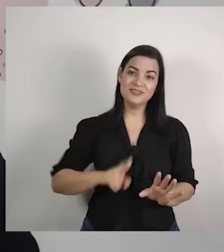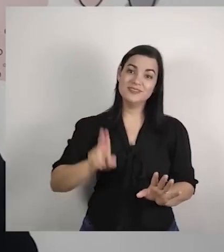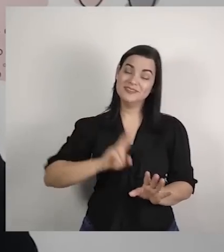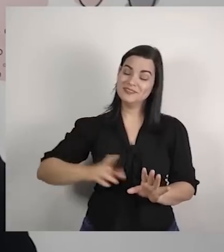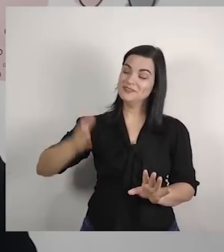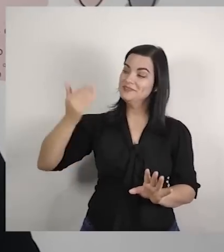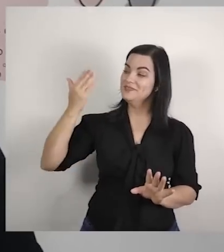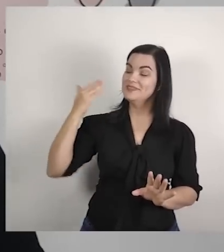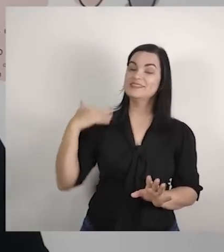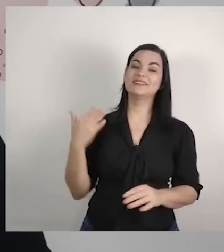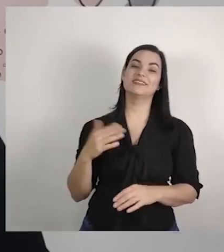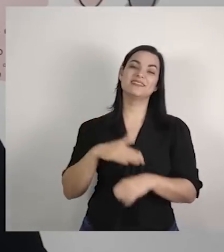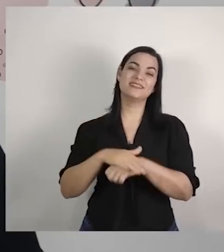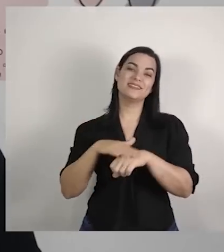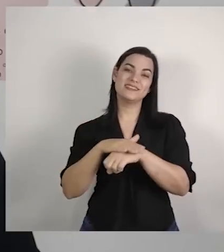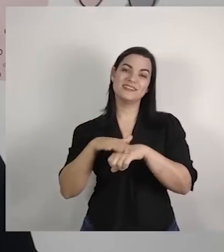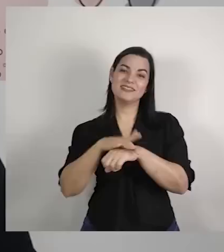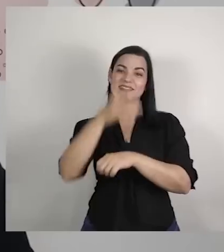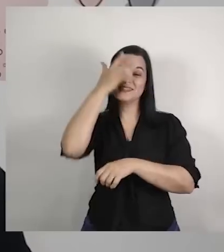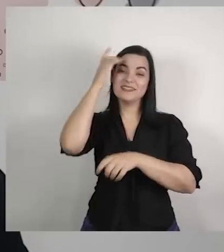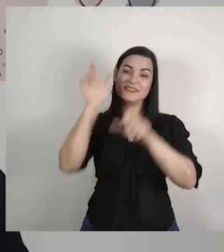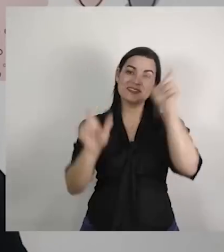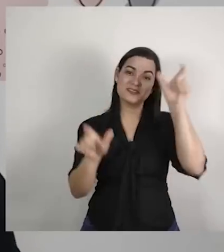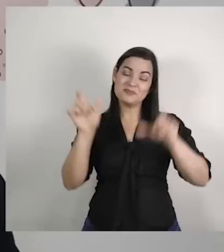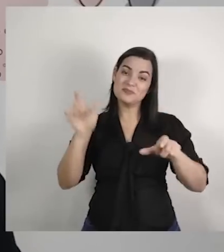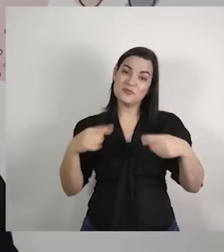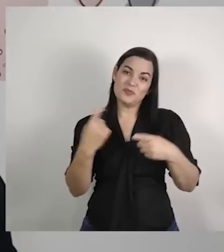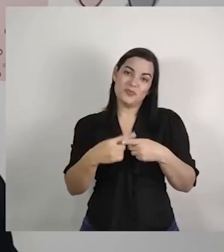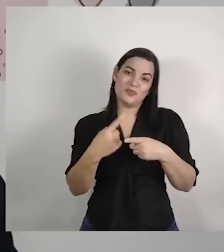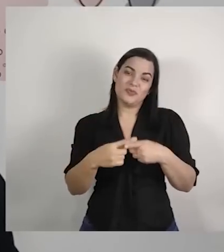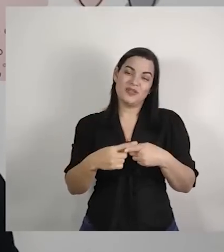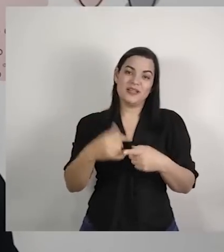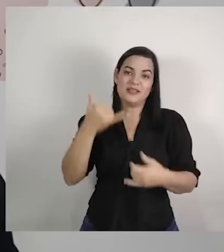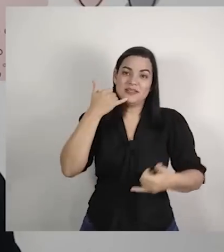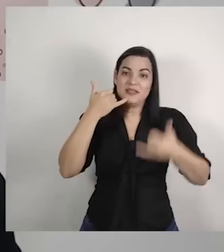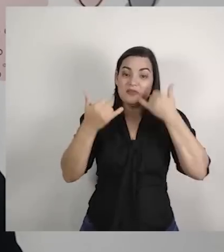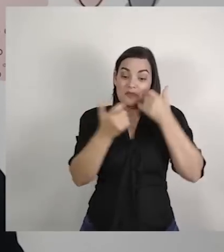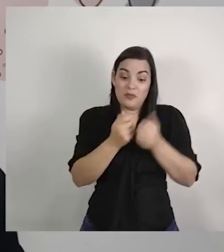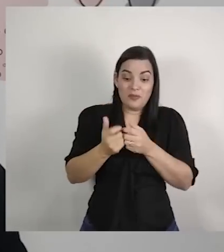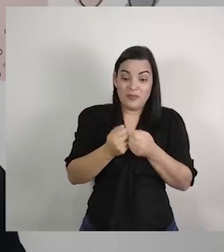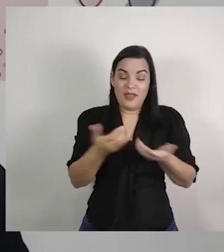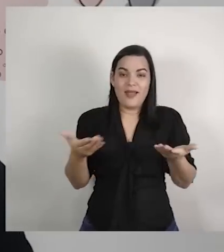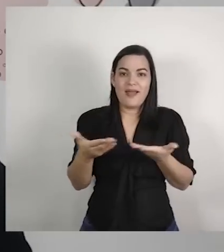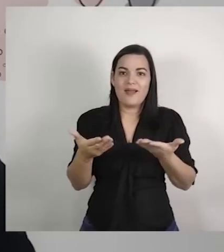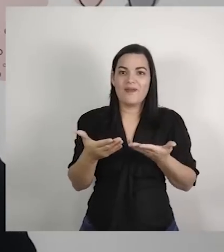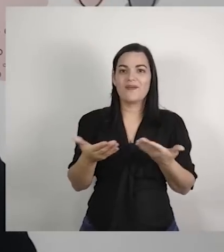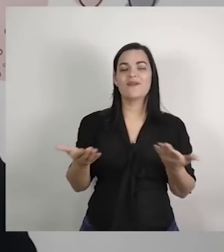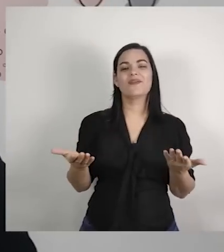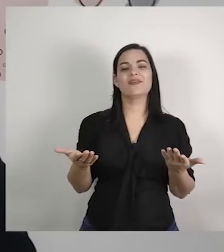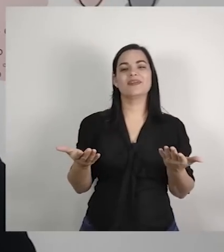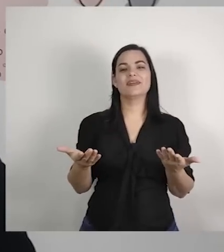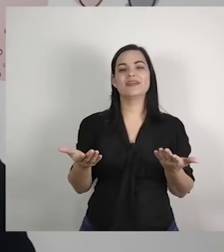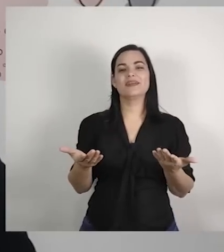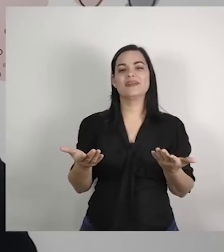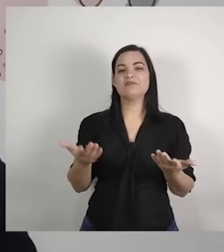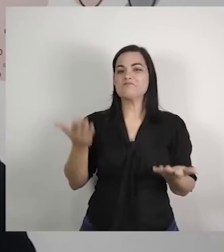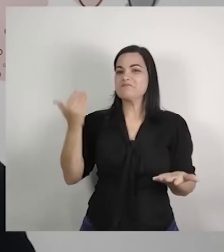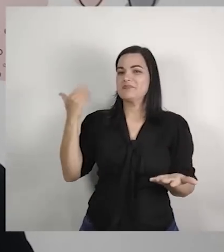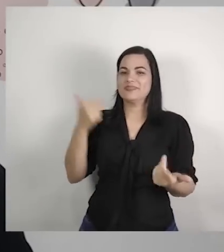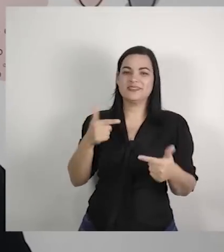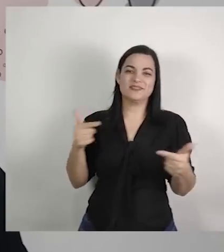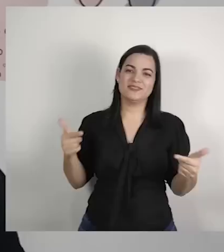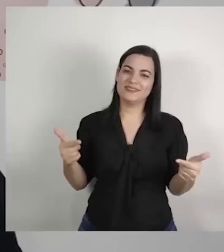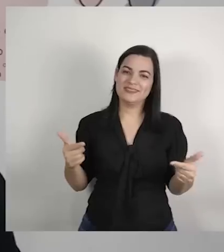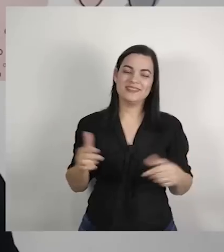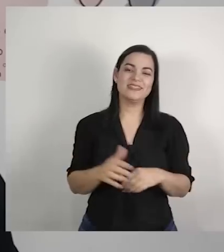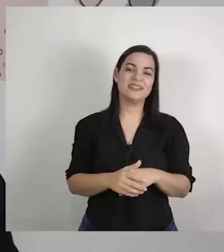nós utilizávamos para conversar com as pessoas, já que não tínhamos todos os recursos que estão disponíveis